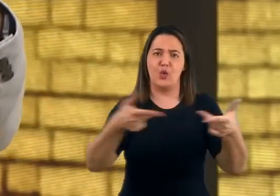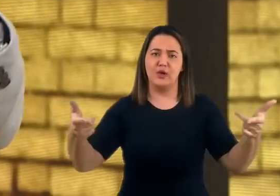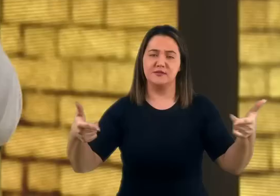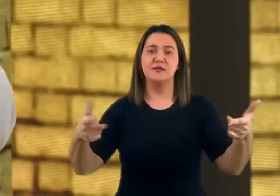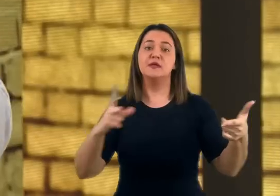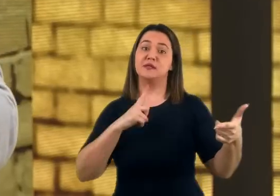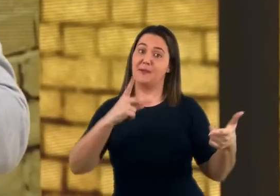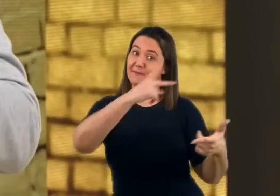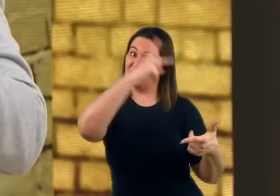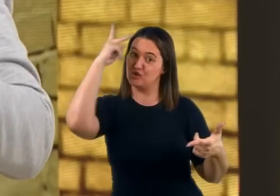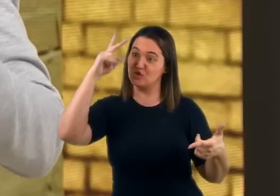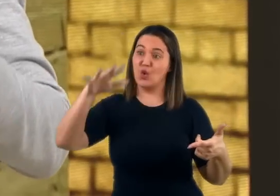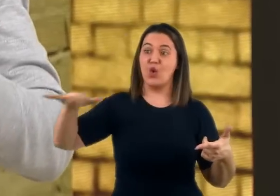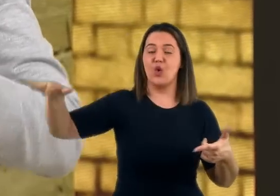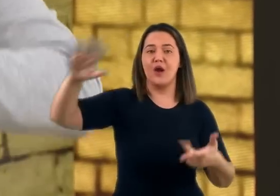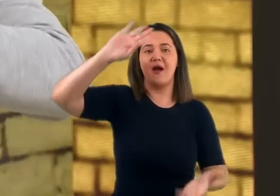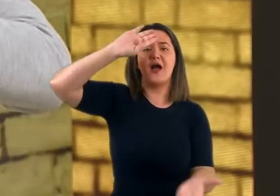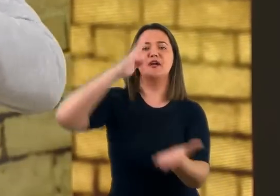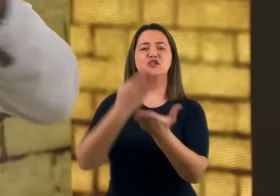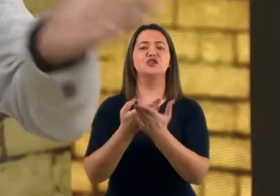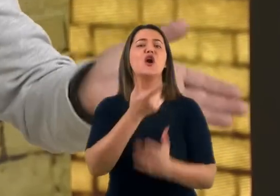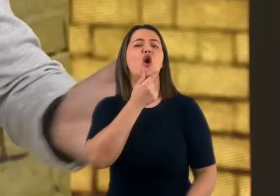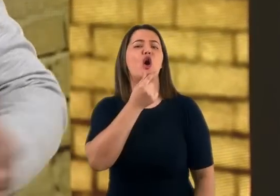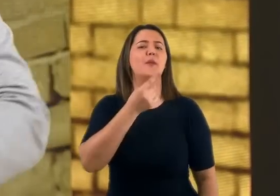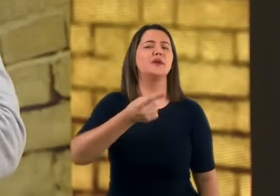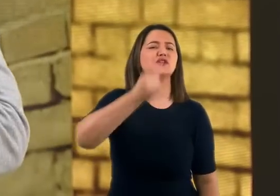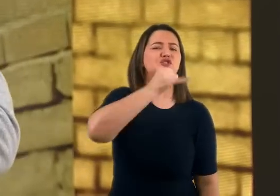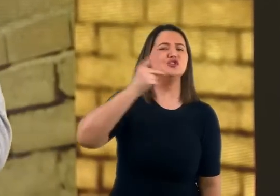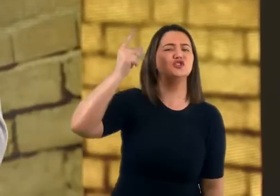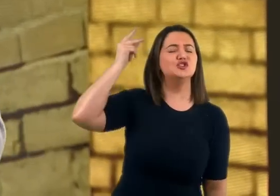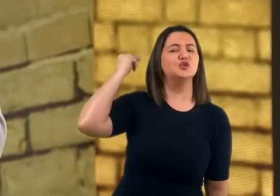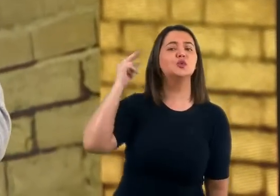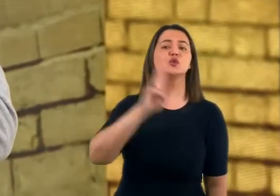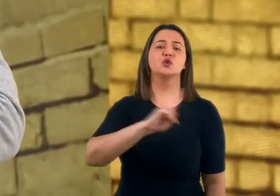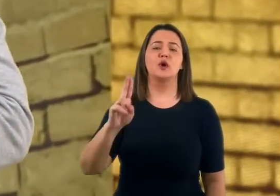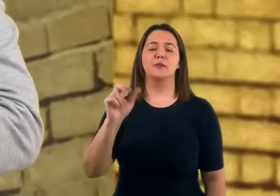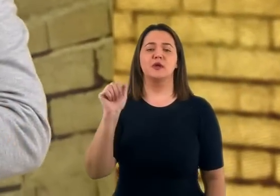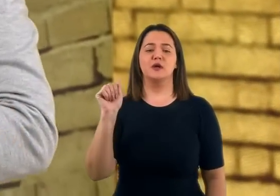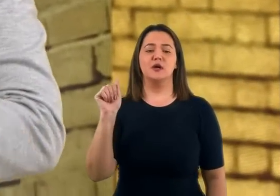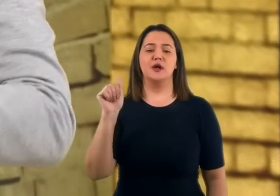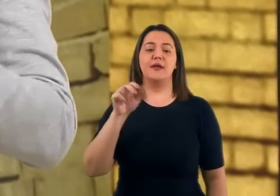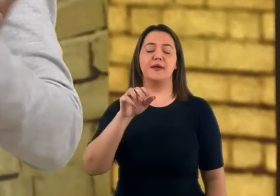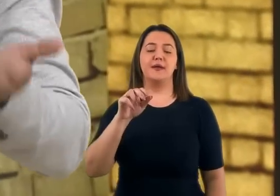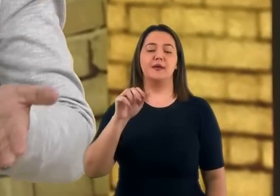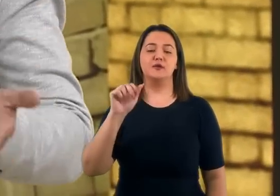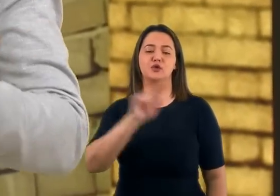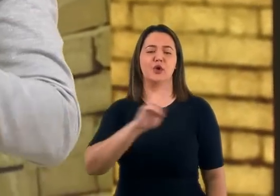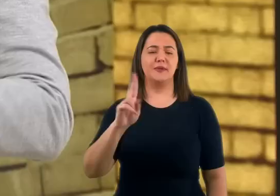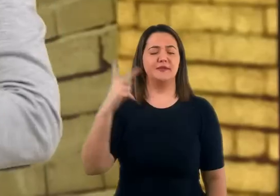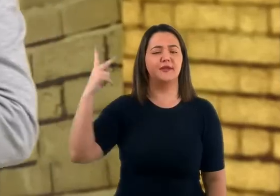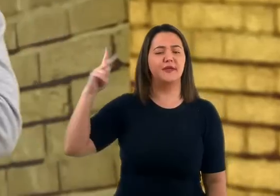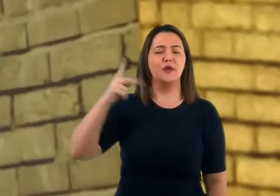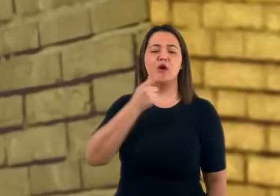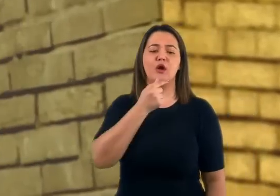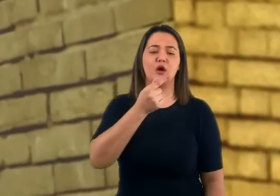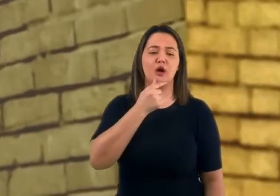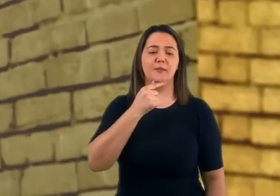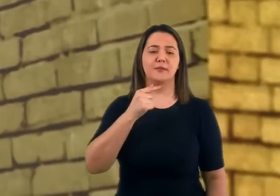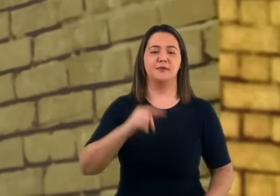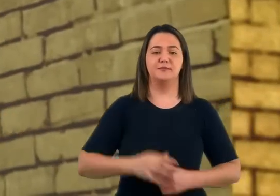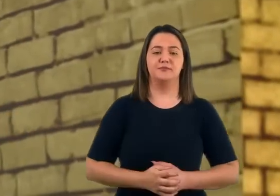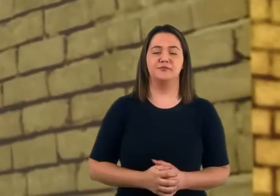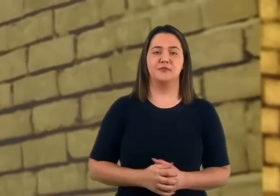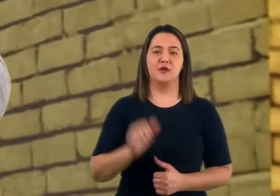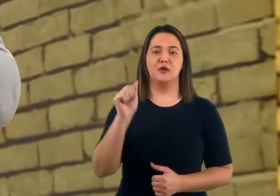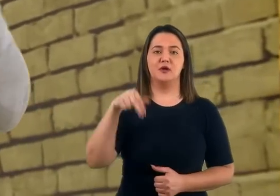Antíoco Epifânio é aquela interpretação mais comum entre muitos comentaristas, inclusive católicos e evangélicos. Eu